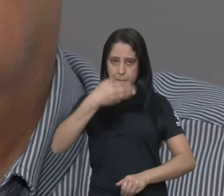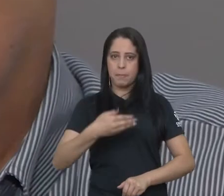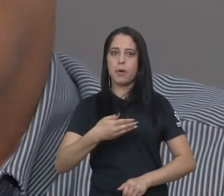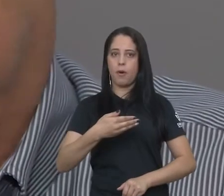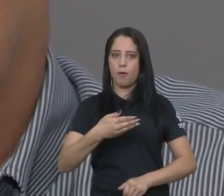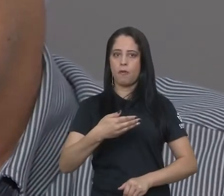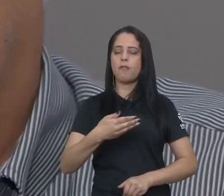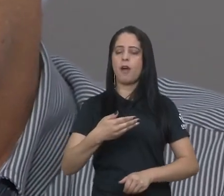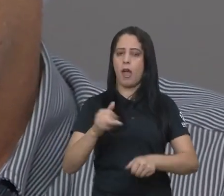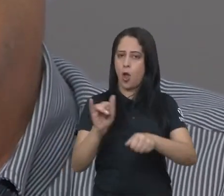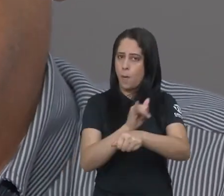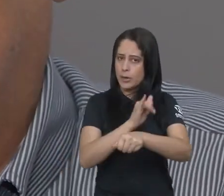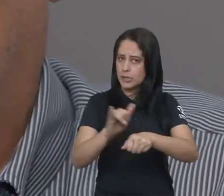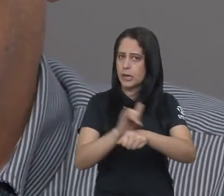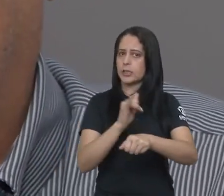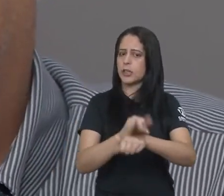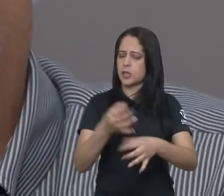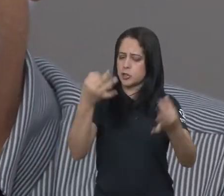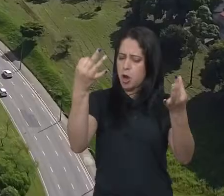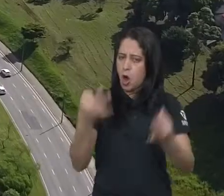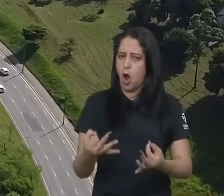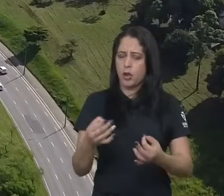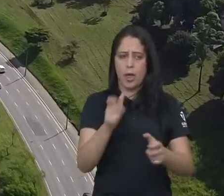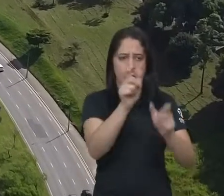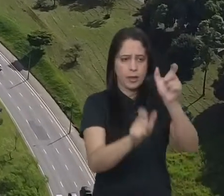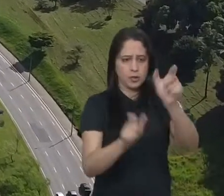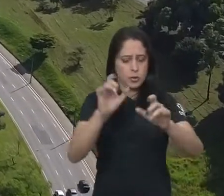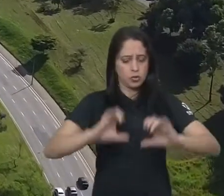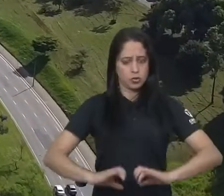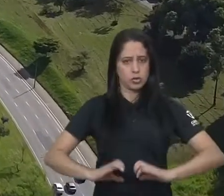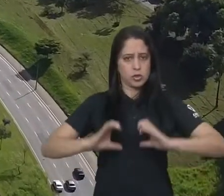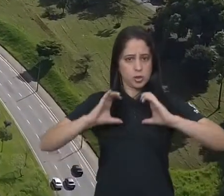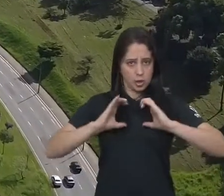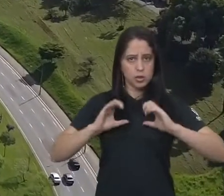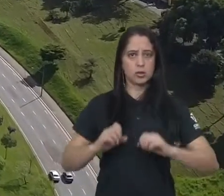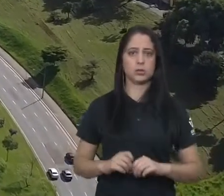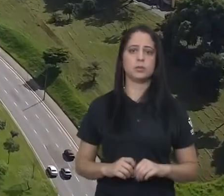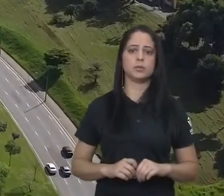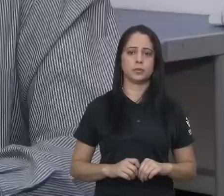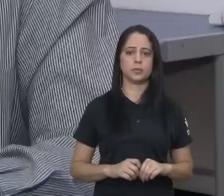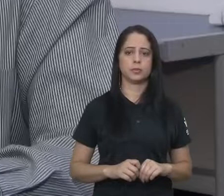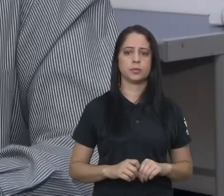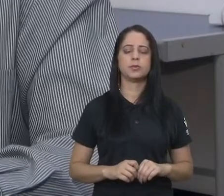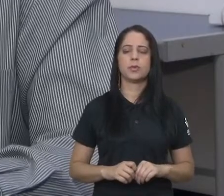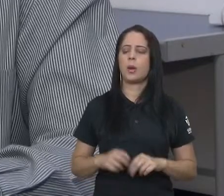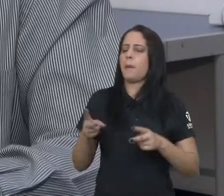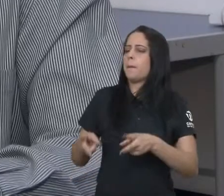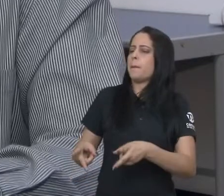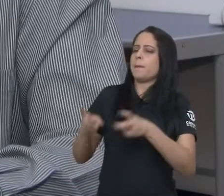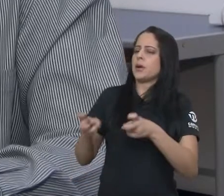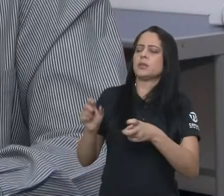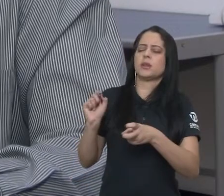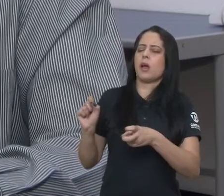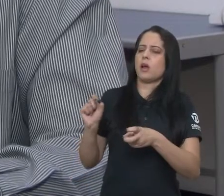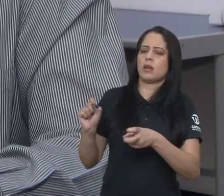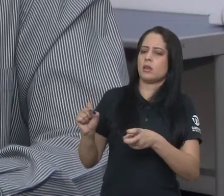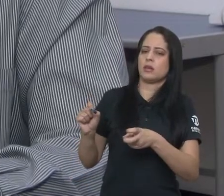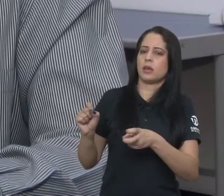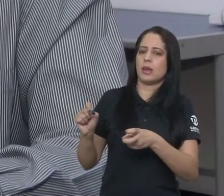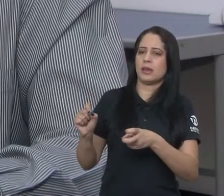que o cidadão possa exercer a cidadania, e São José tem estrutura para isso. A gente observa, né,